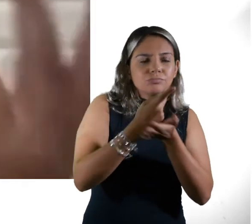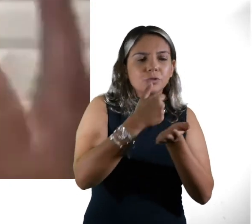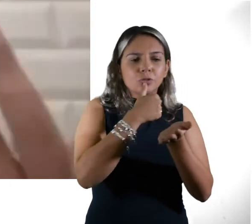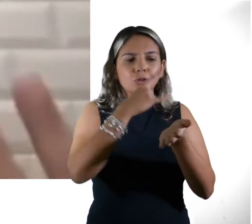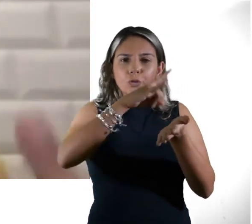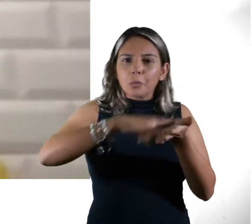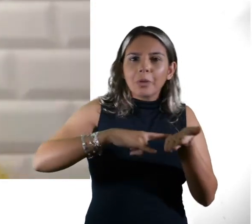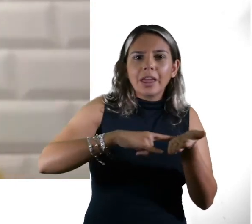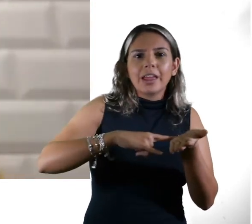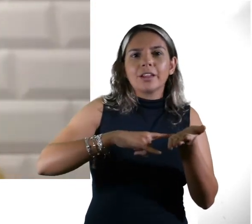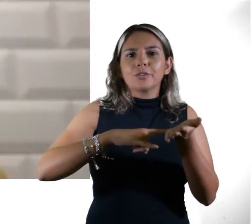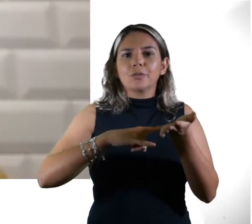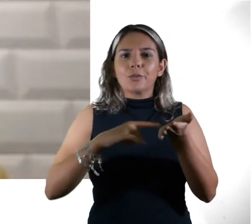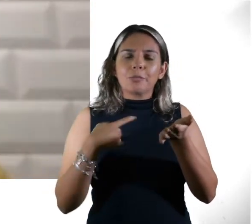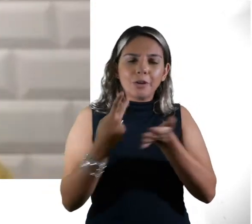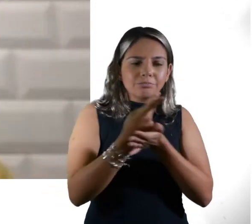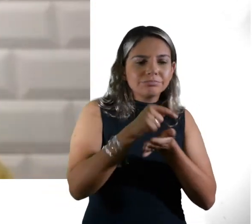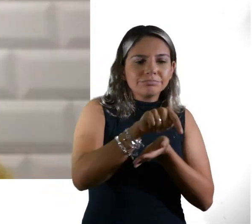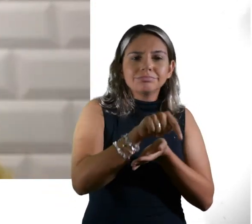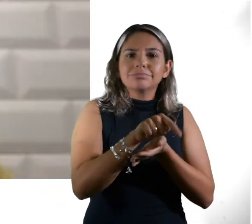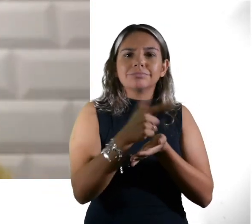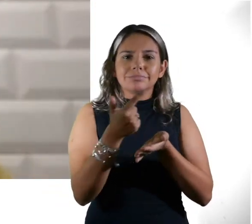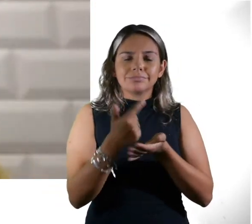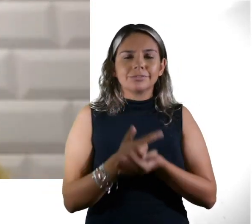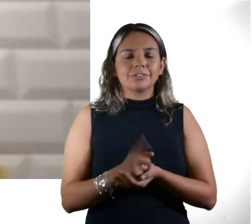havia, e há bastante documentação, atenção.